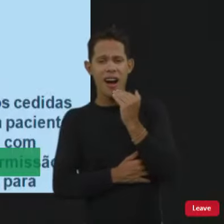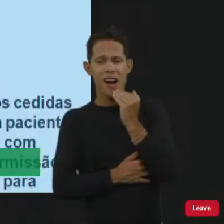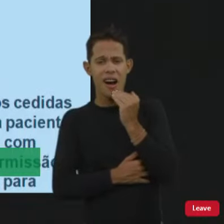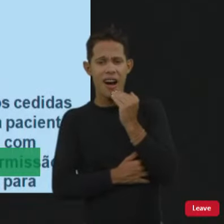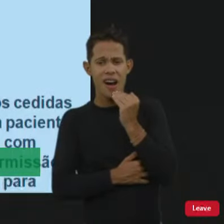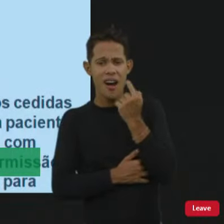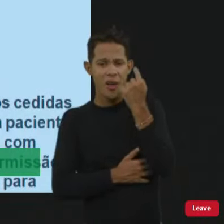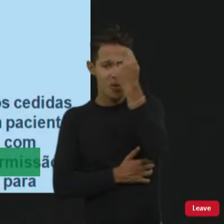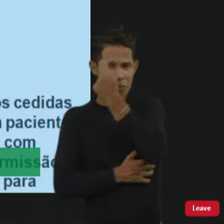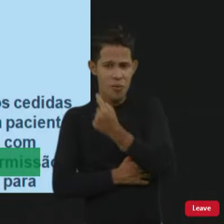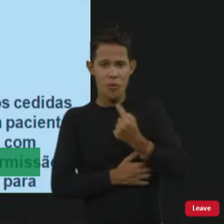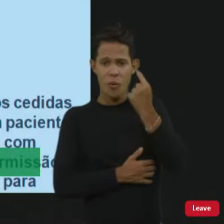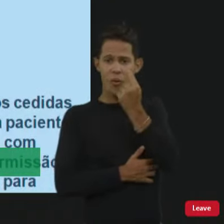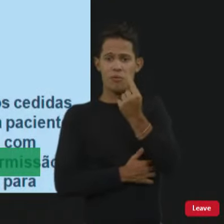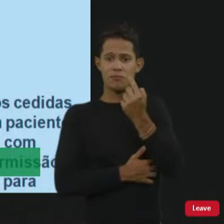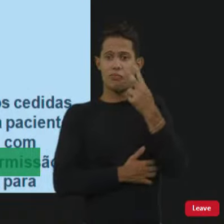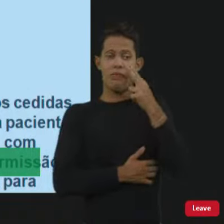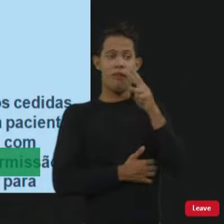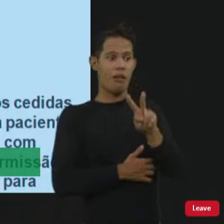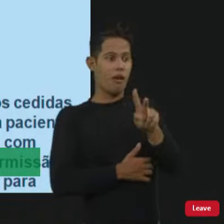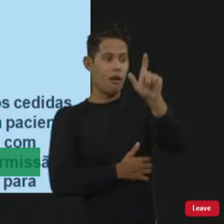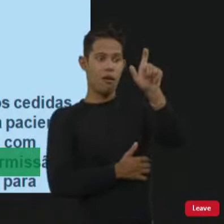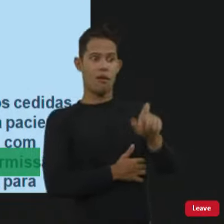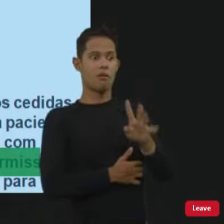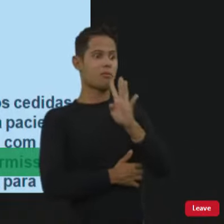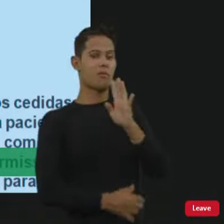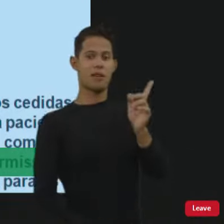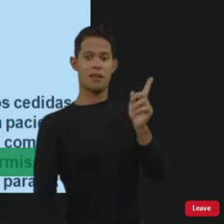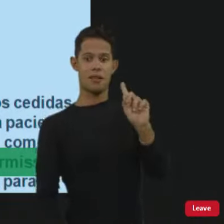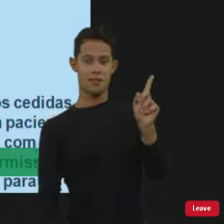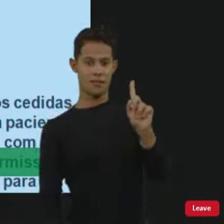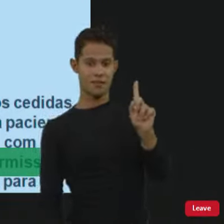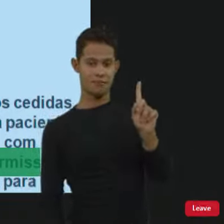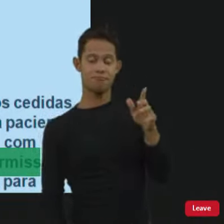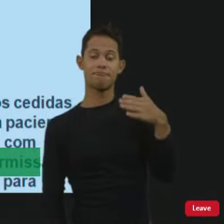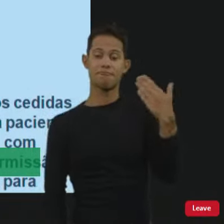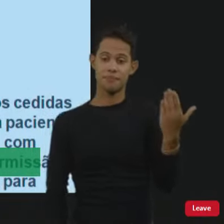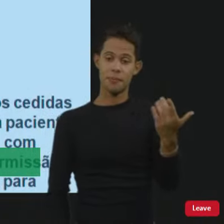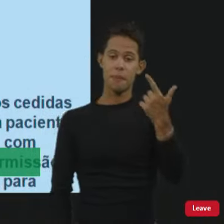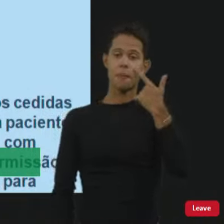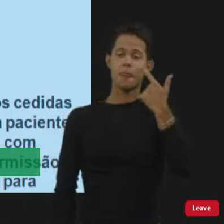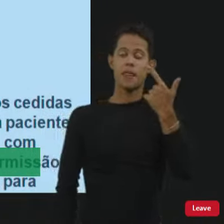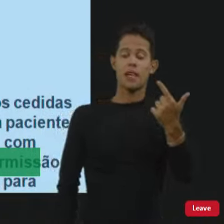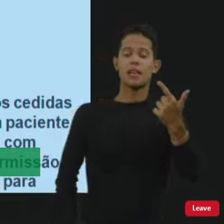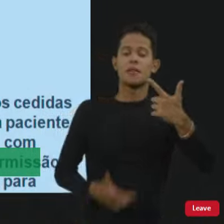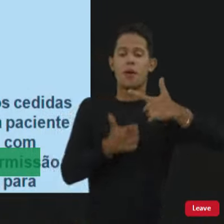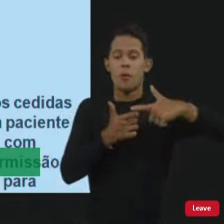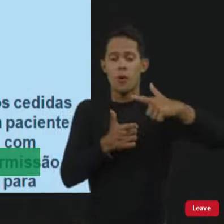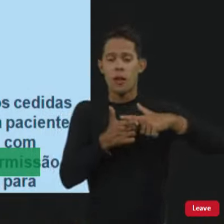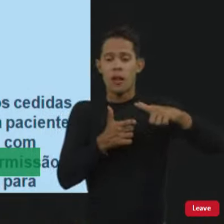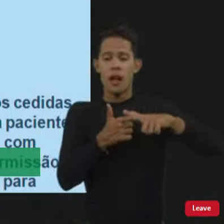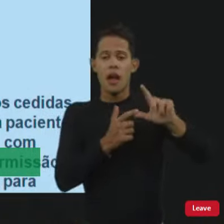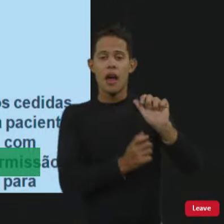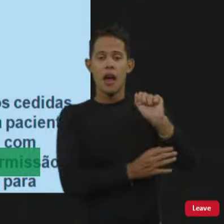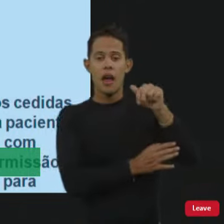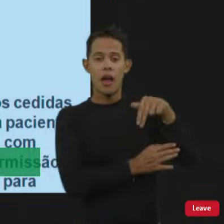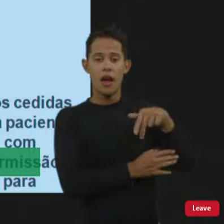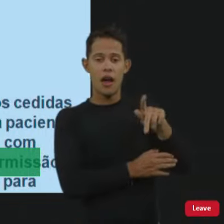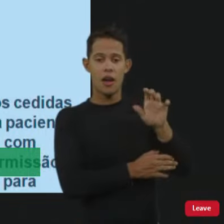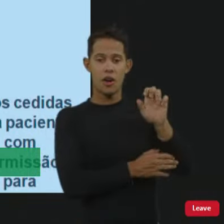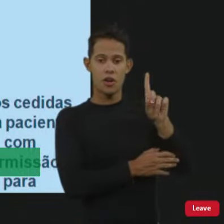fica irreconhecível, né? E esse quadro de angedema irreconhecível dura ali